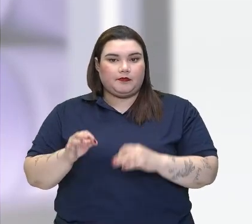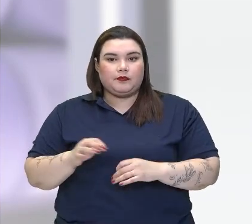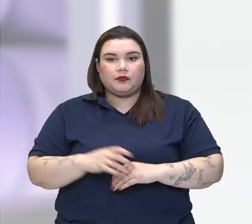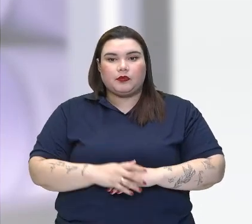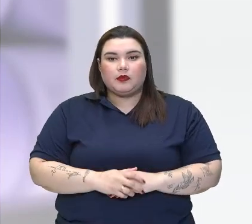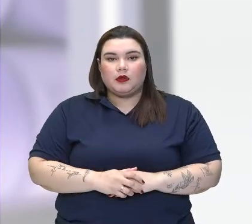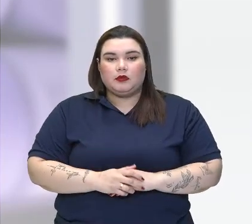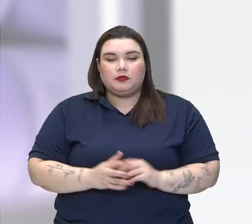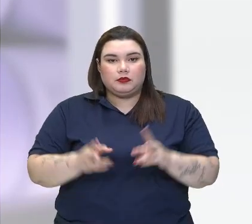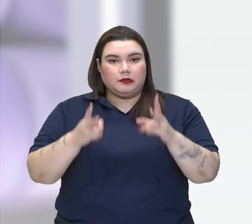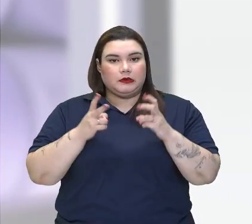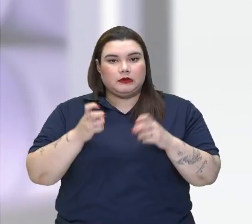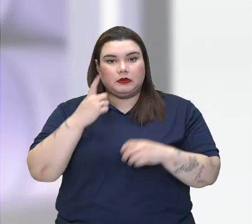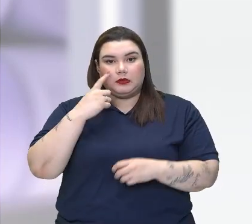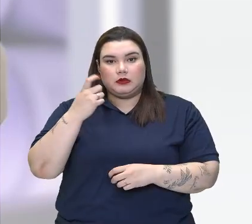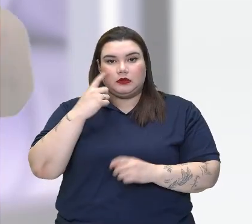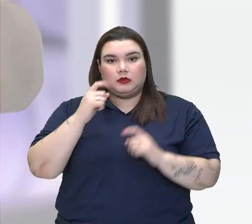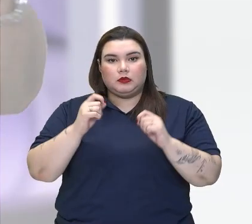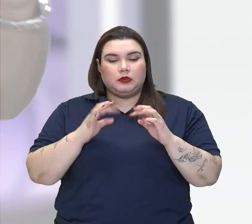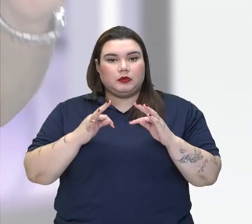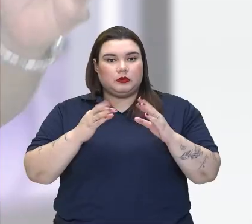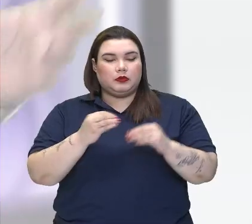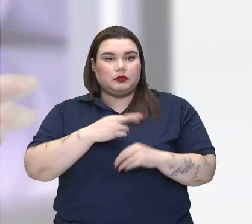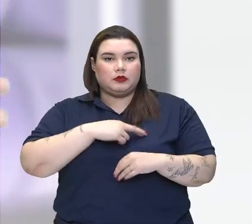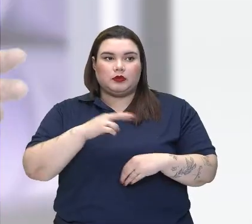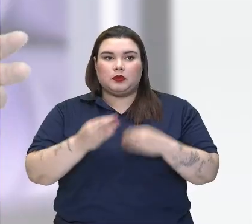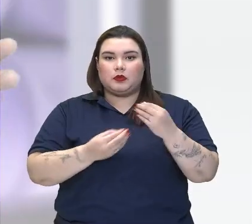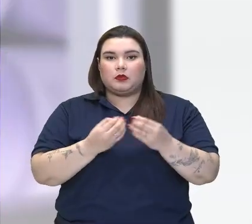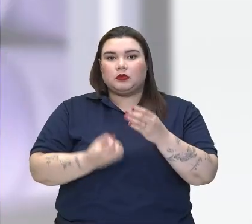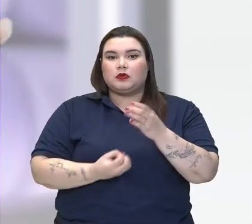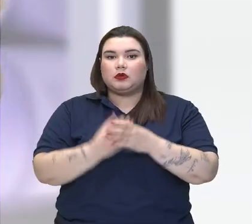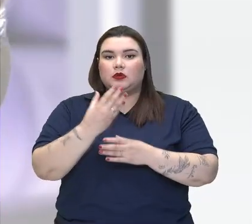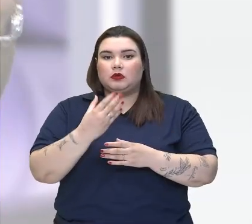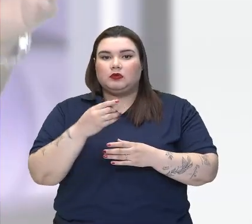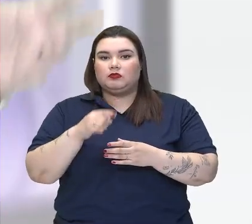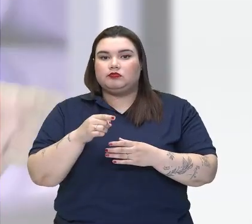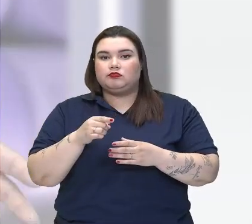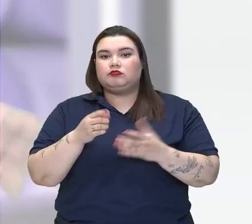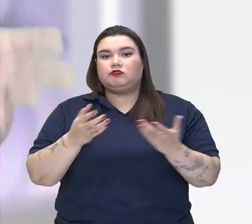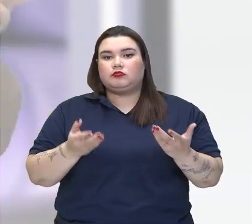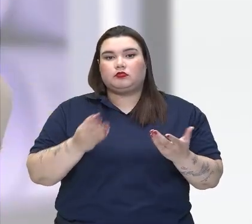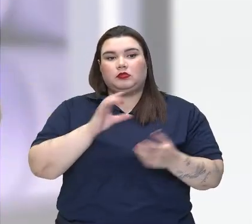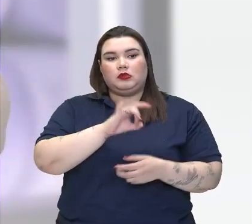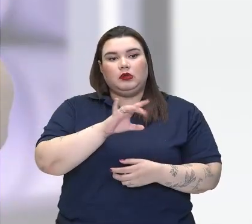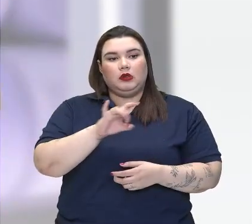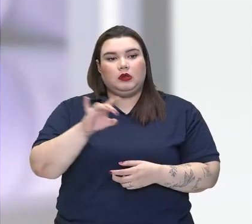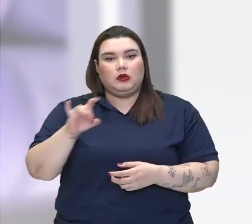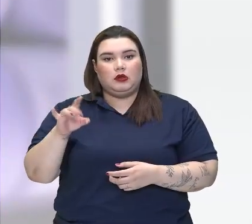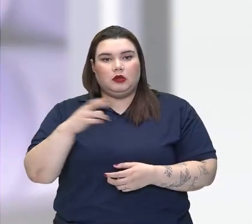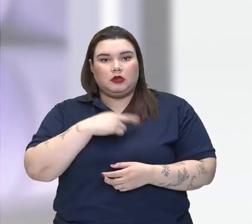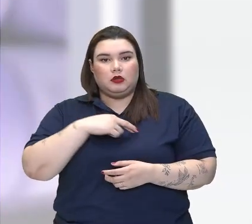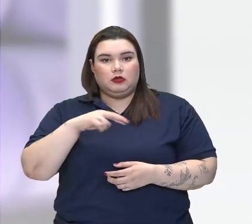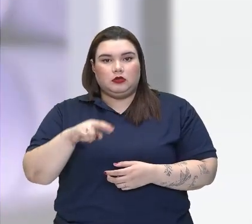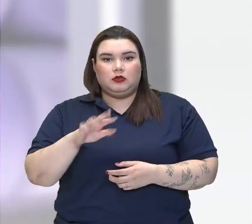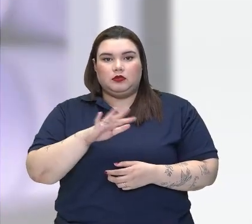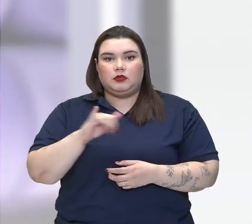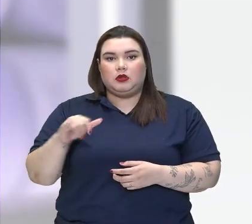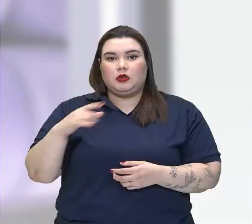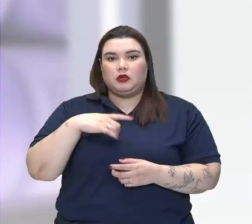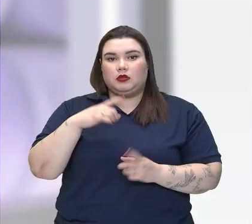que interessante. Isso é comum a toda religião. Como aconteceu essa criação? Aí cada religião vai contar de um